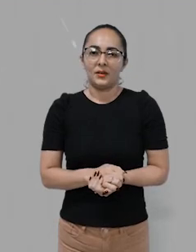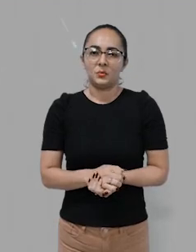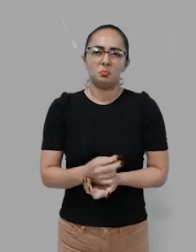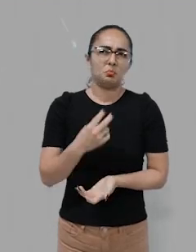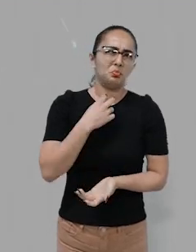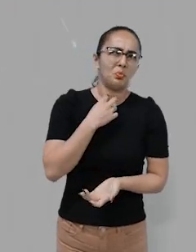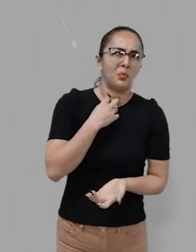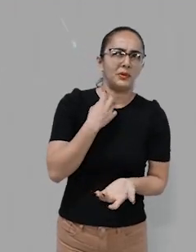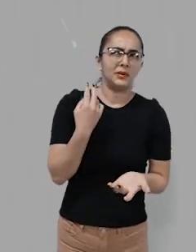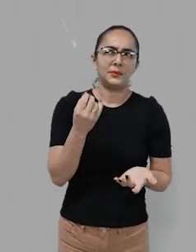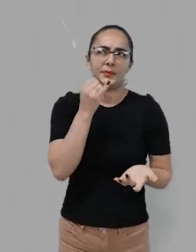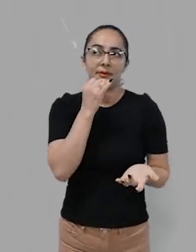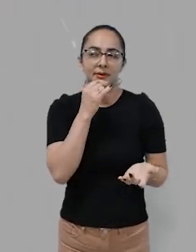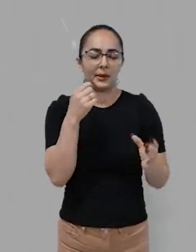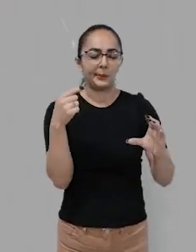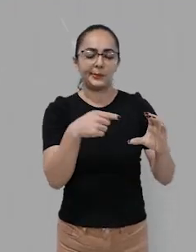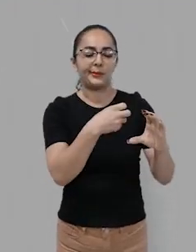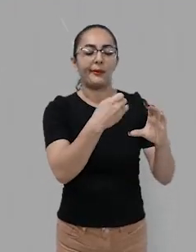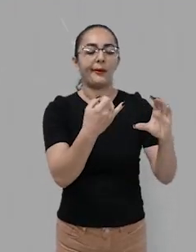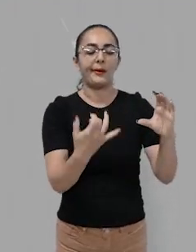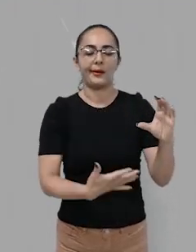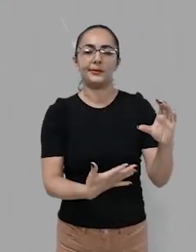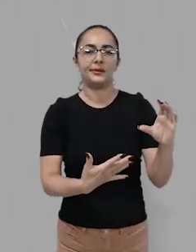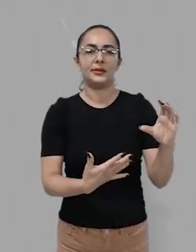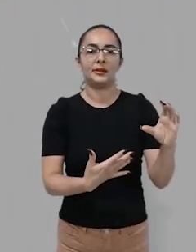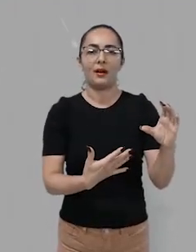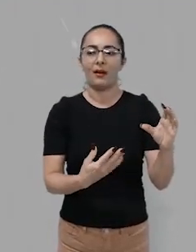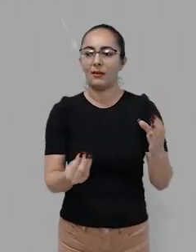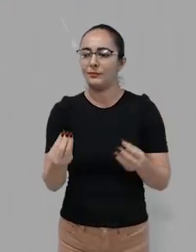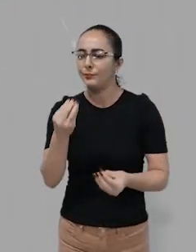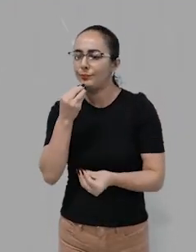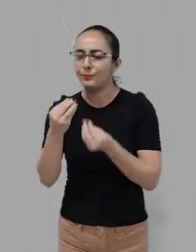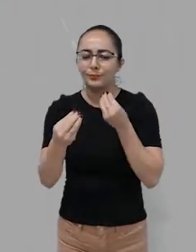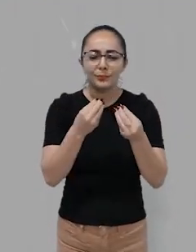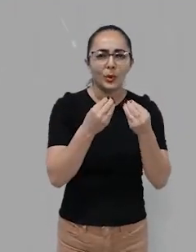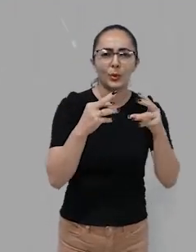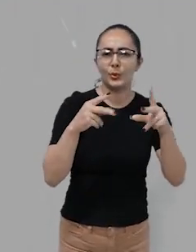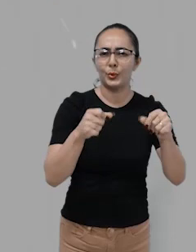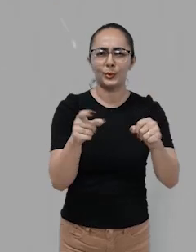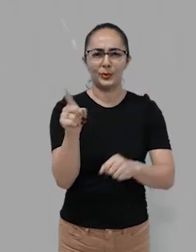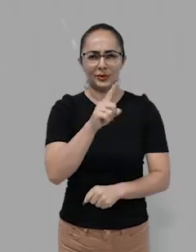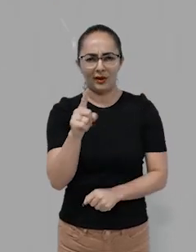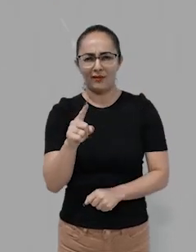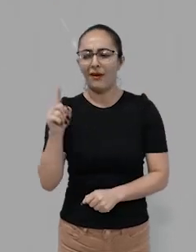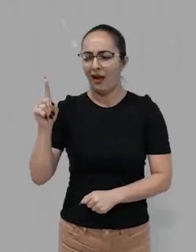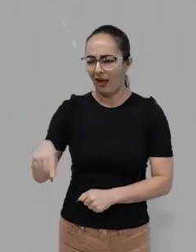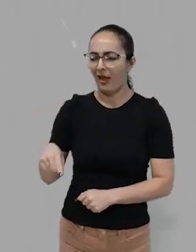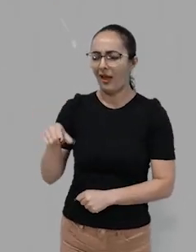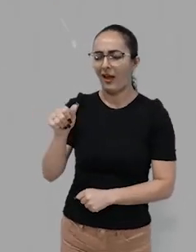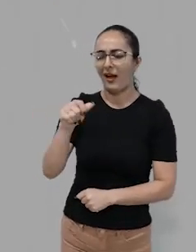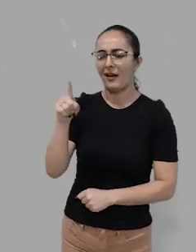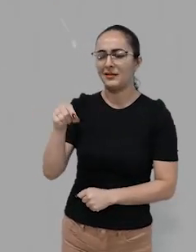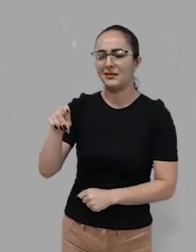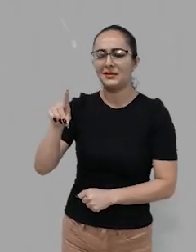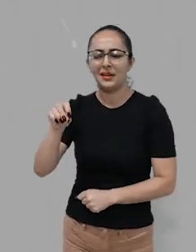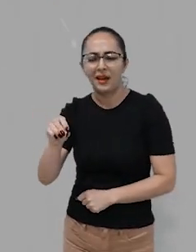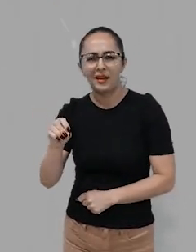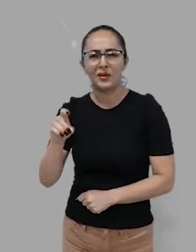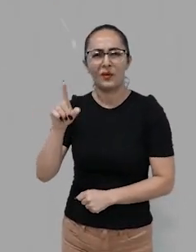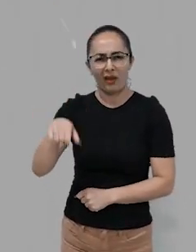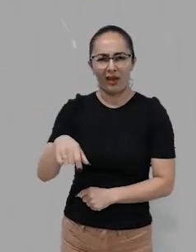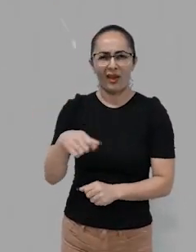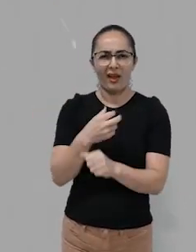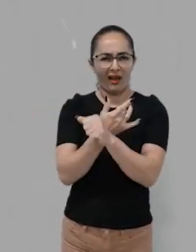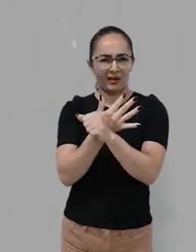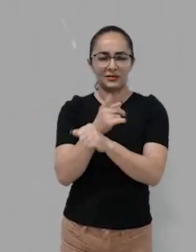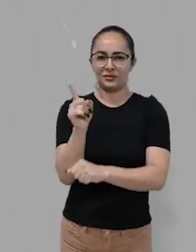essa característica, por exemplo, a gente não pode sair experimentando. Ah, isso aqui é azedo, então ele é ácido. Por quê? Porque nós